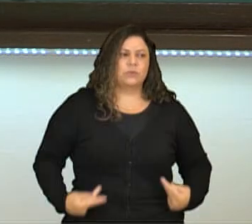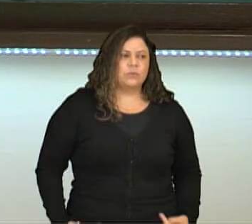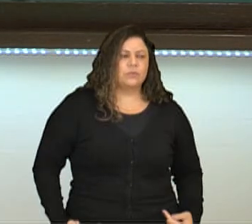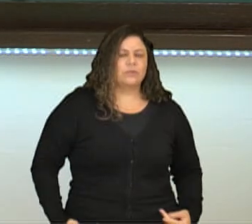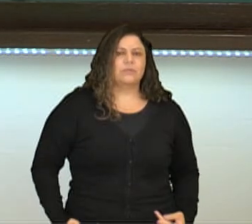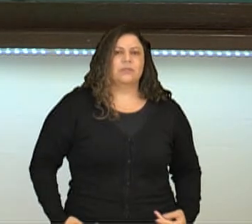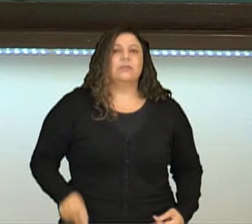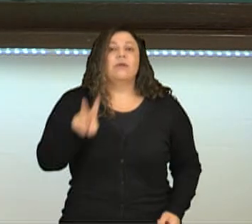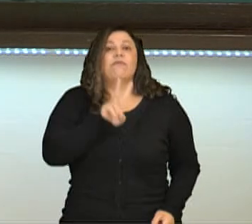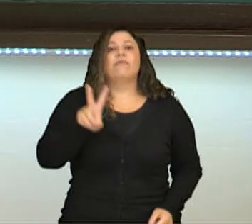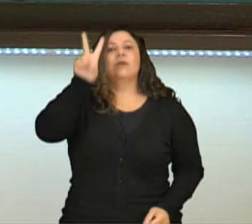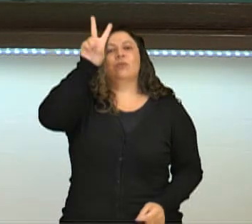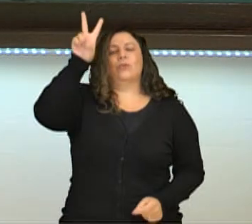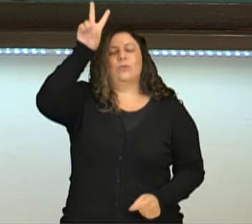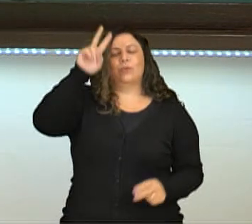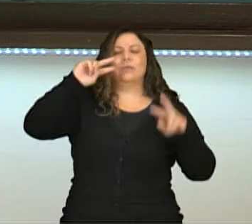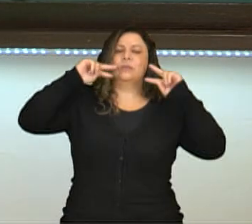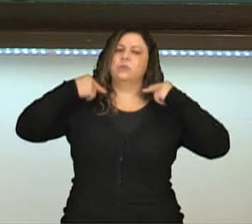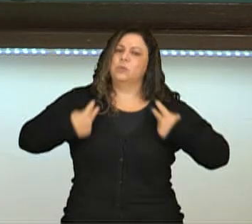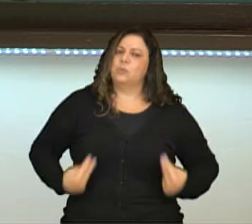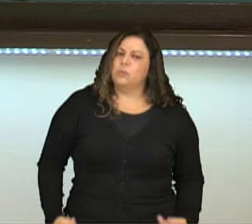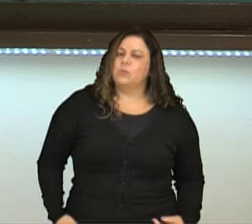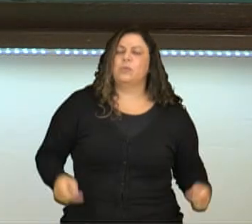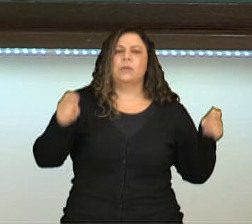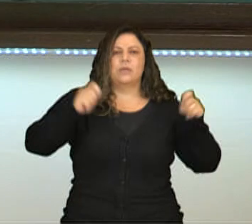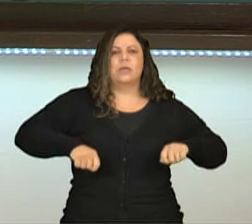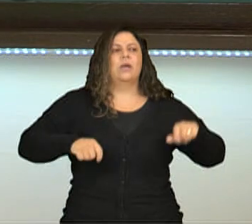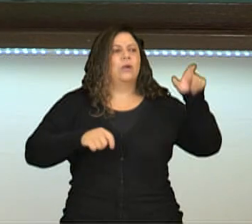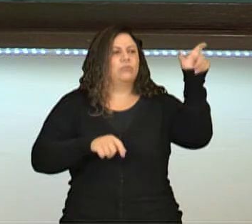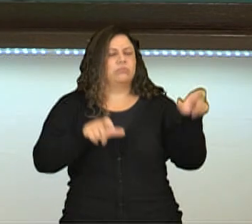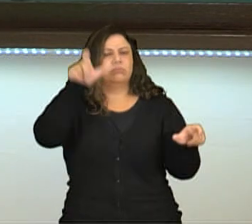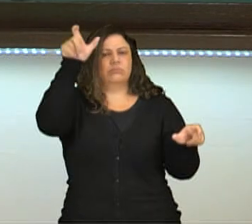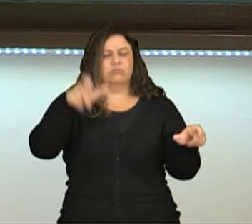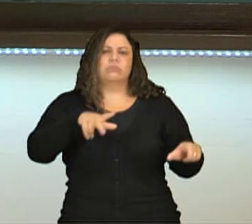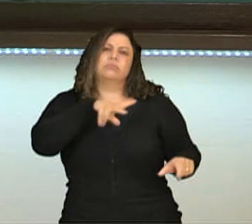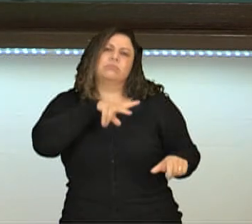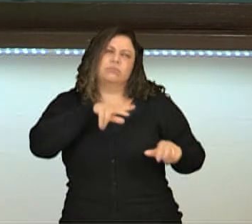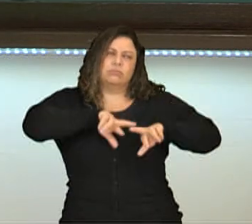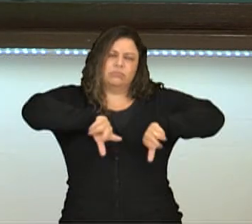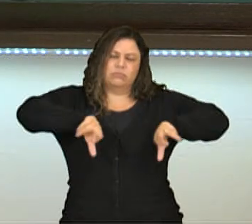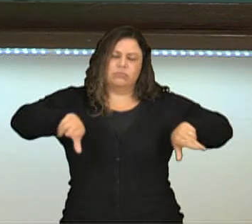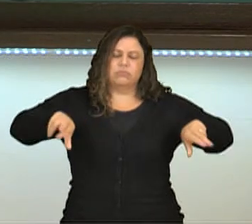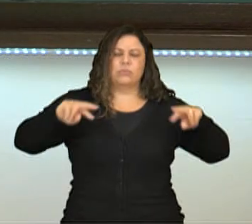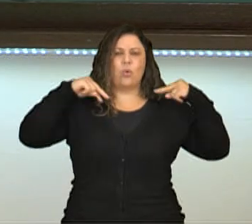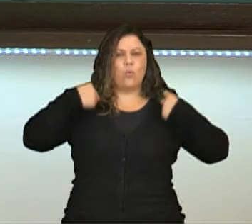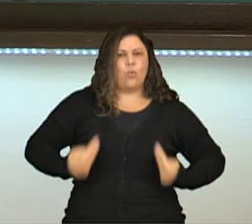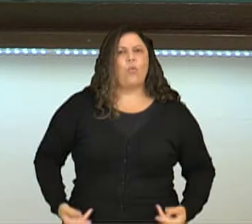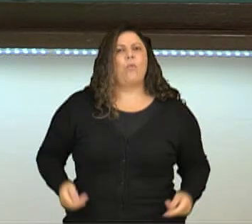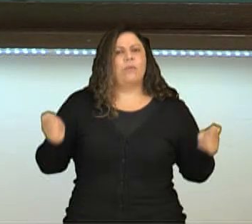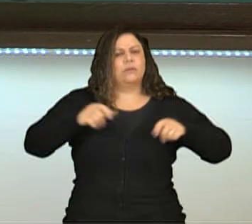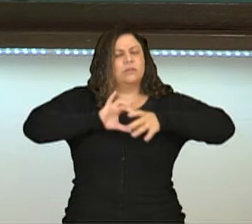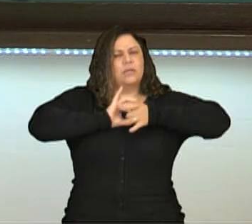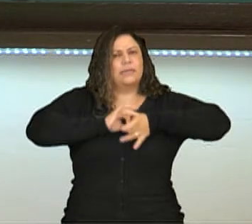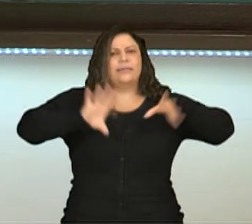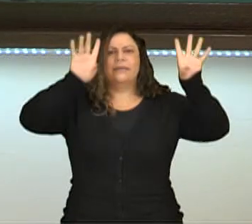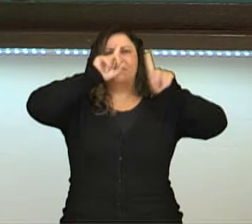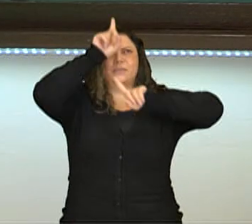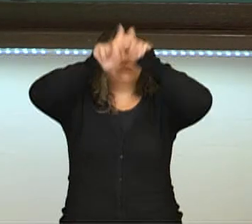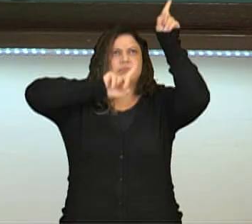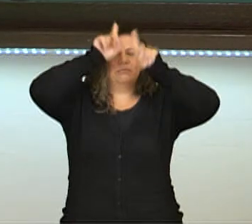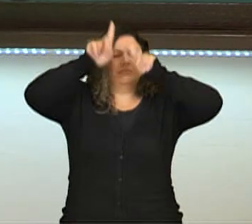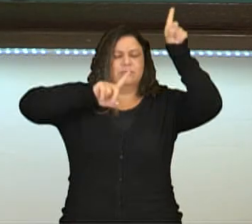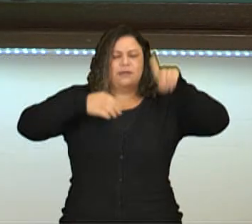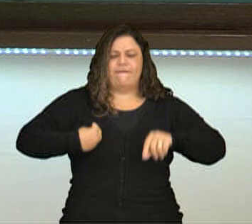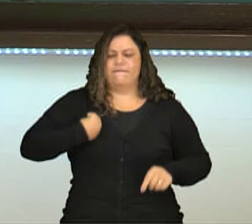que valoriza o homem, que valoriza o individualismo, onde esse homem vai ter liberdade para criar. Vivendo